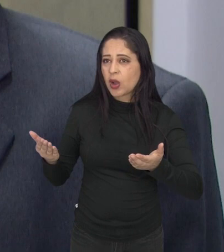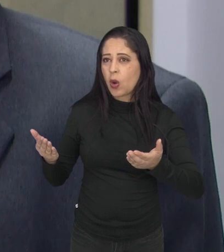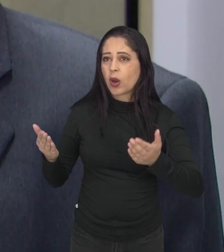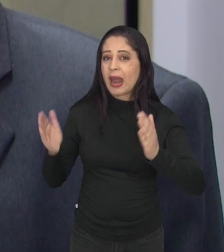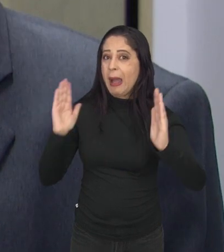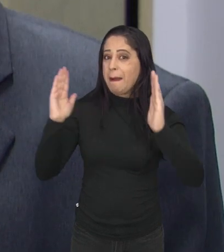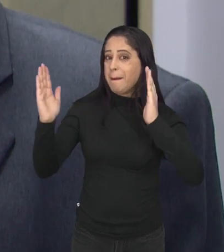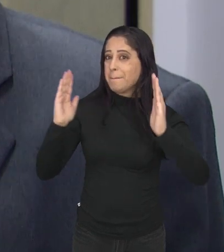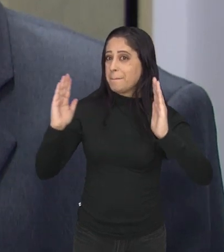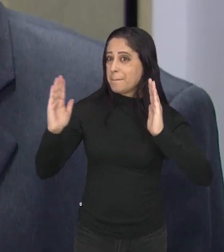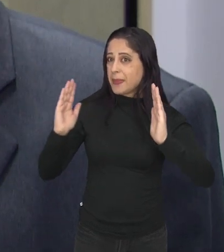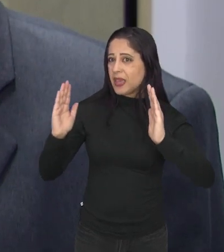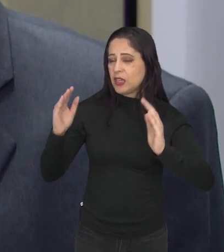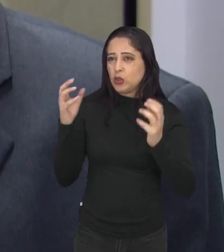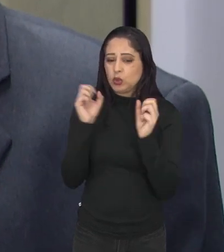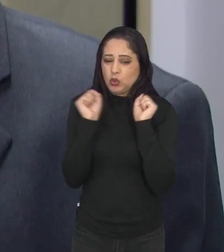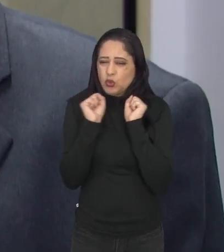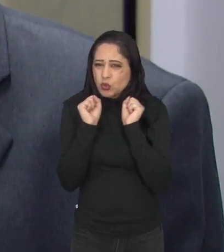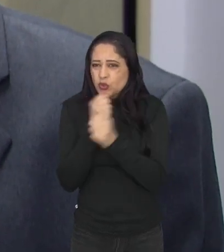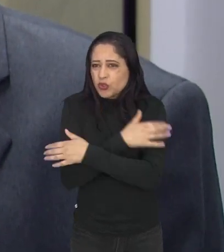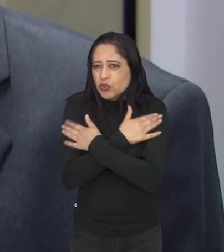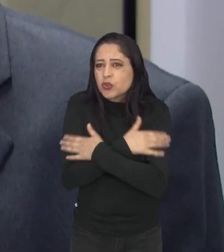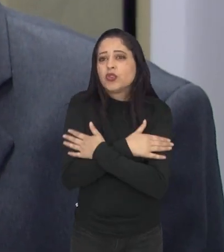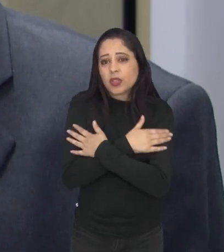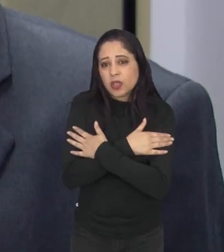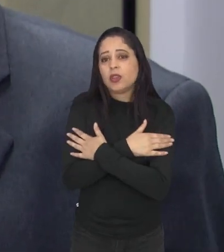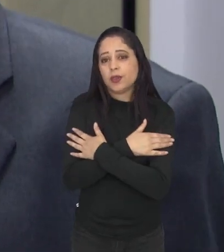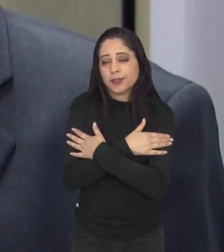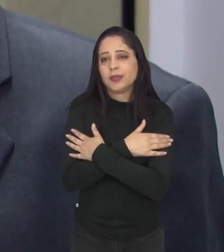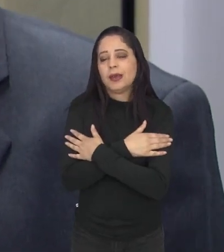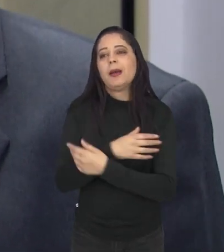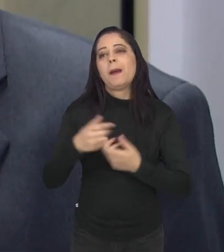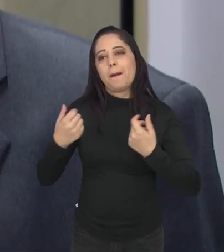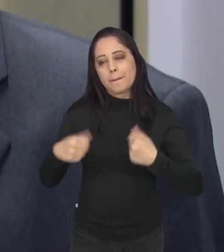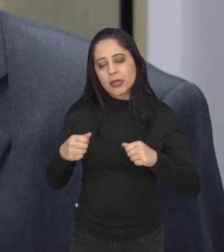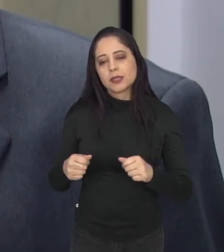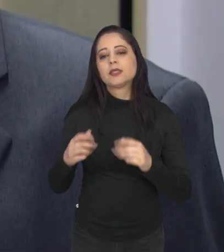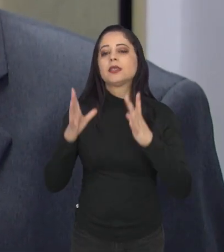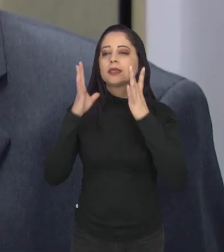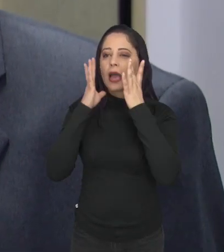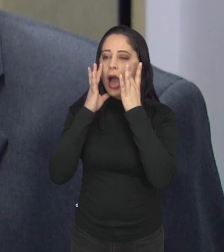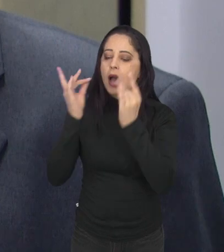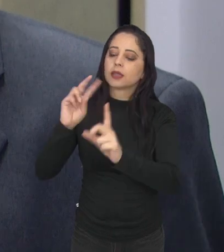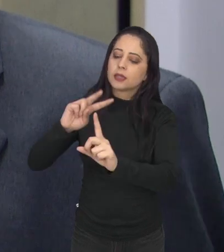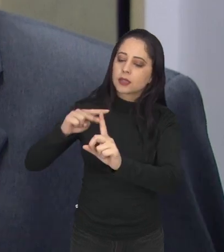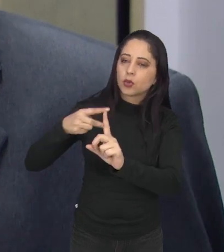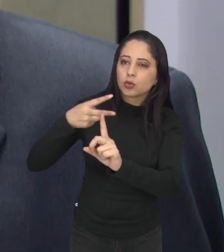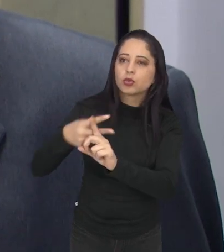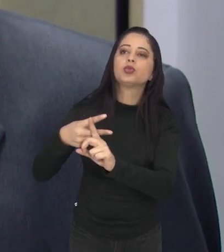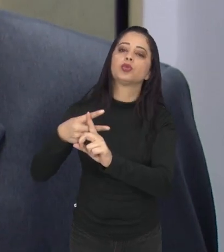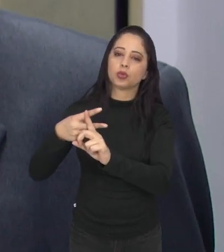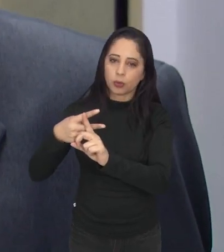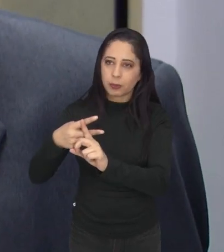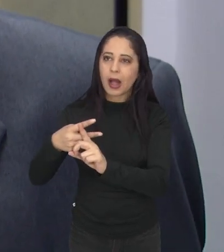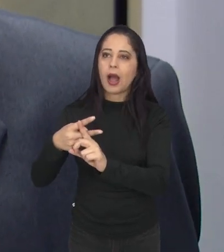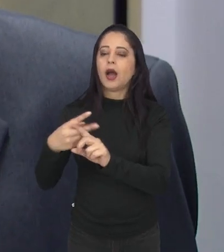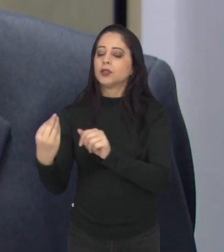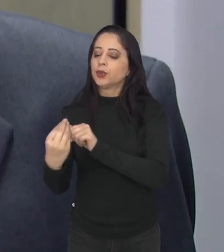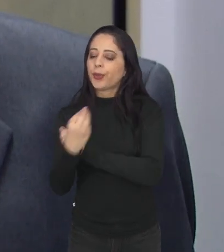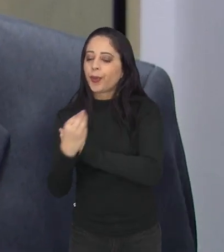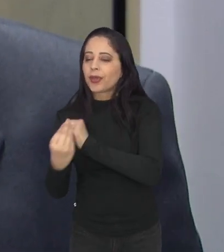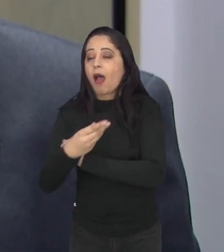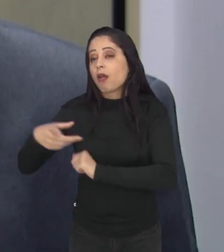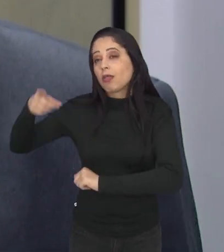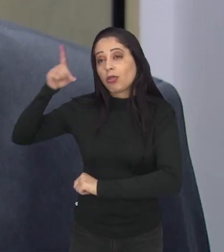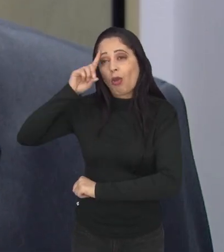onde as doenças respiratórias são mais frequentes aí as pessoas têm que manter além de todo um ciclo